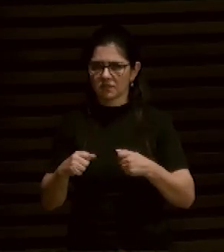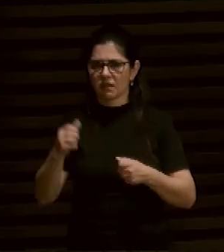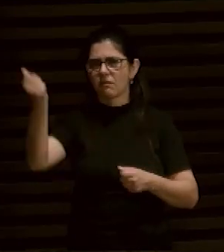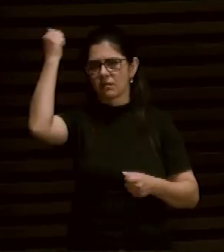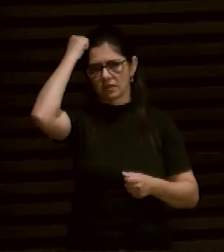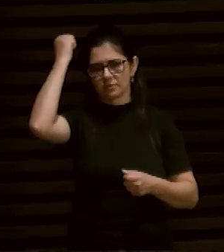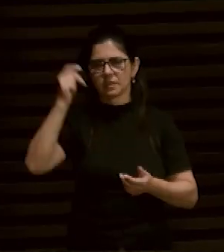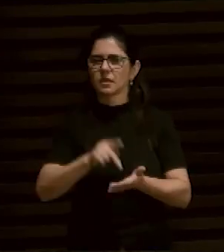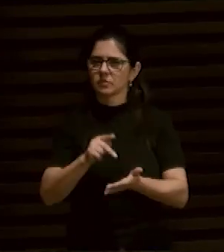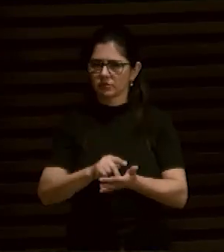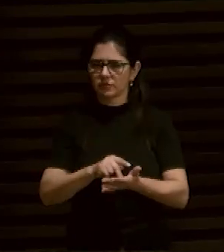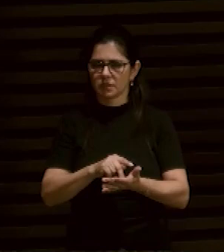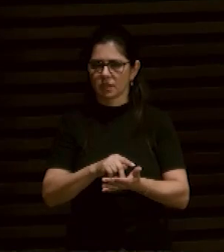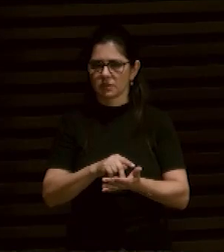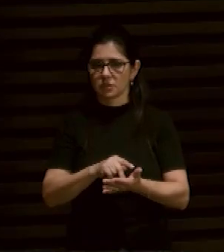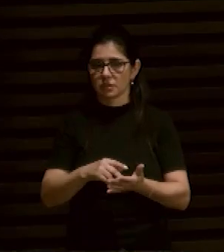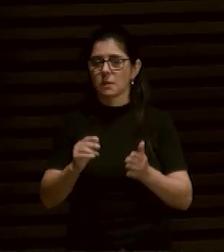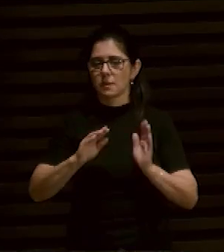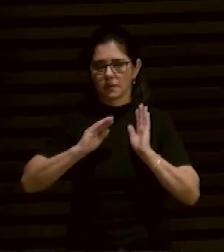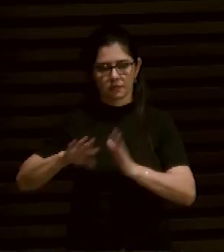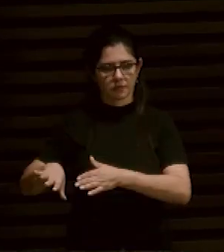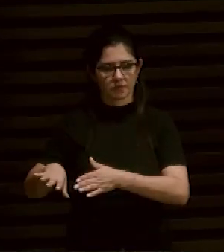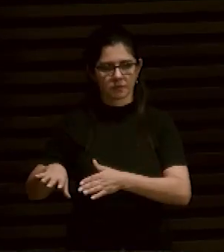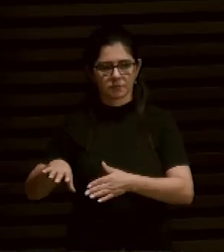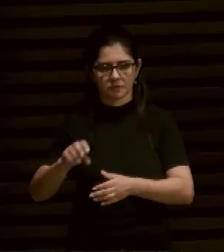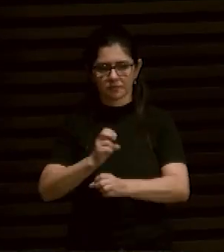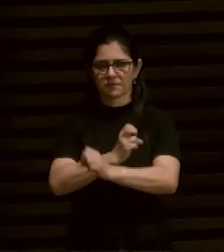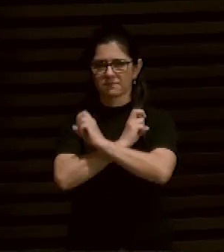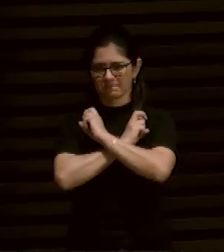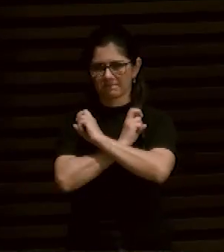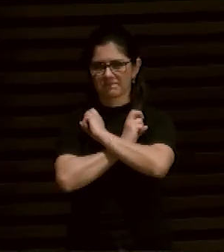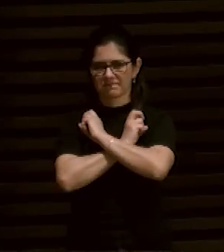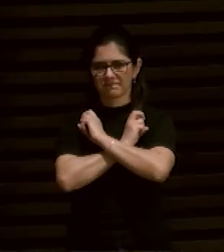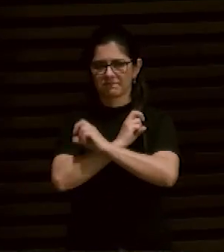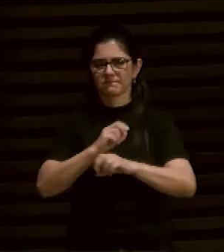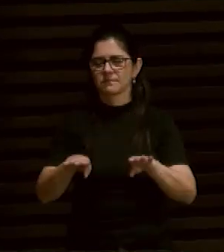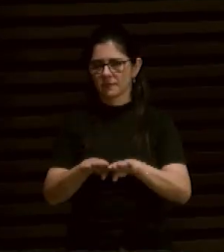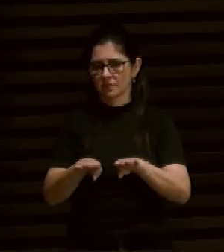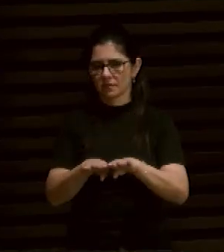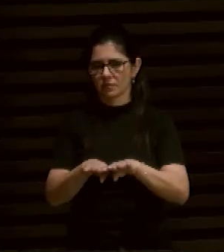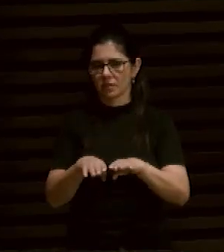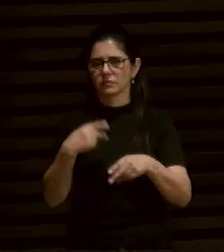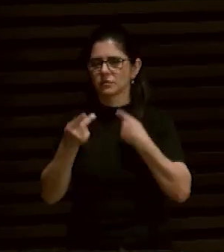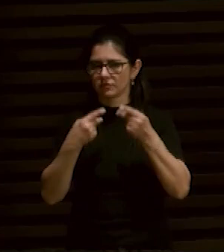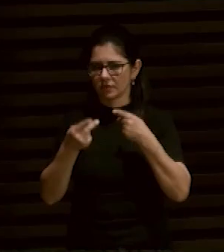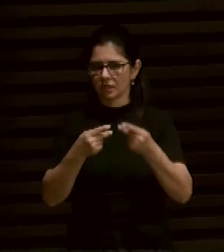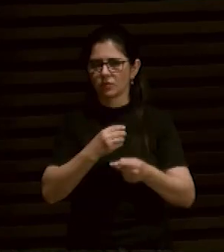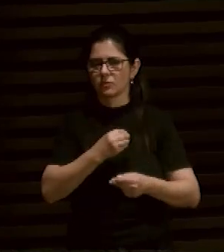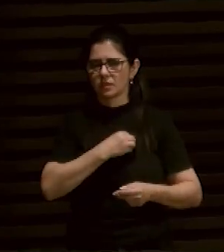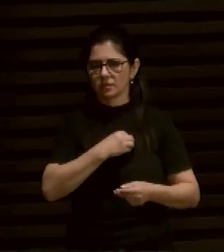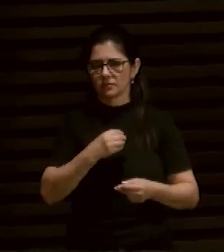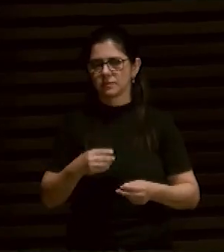pequei contra o Senhor, ele é justo e nós somos ímpios. Mas logo em seguida, o texto fala